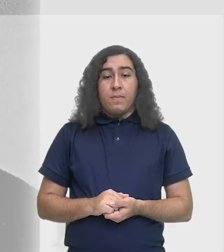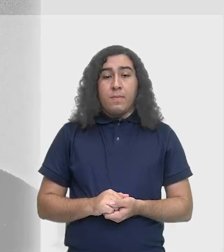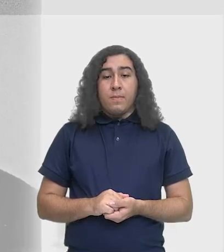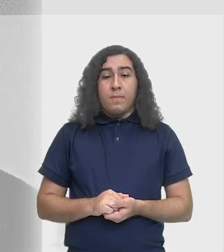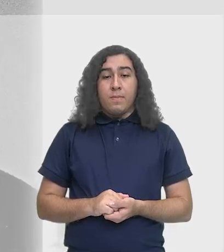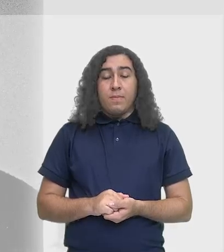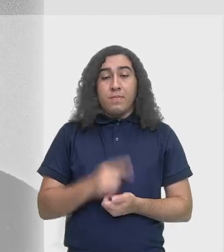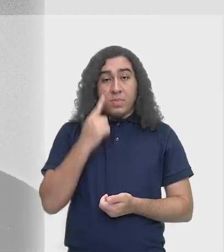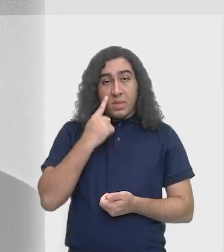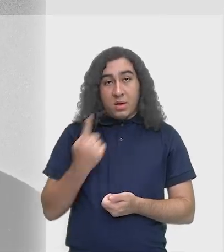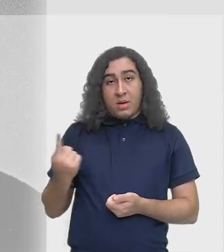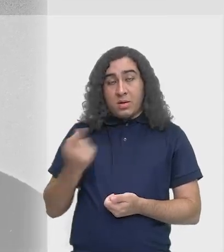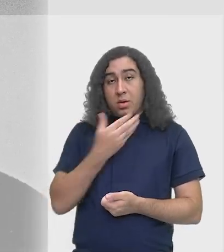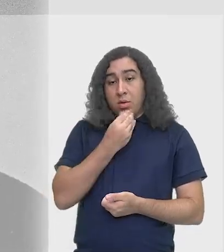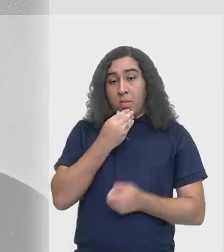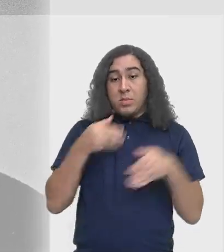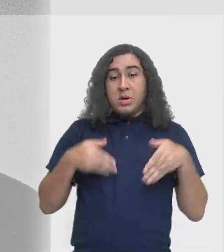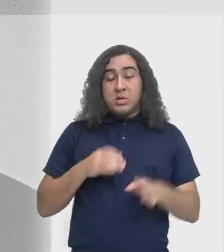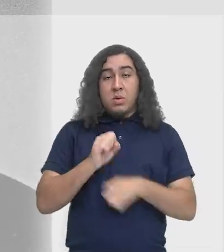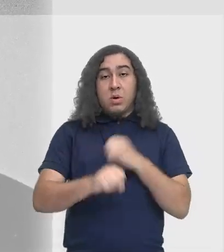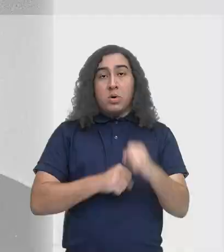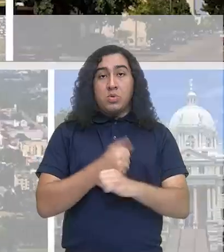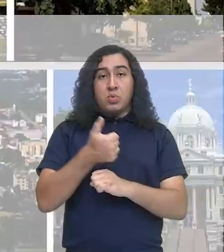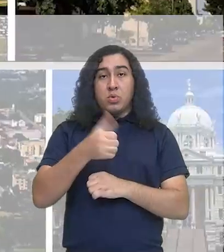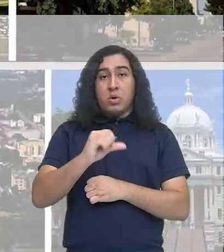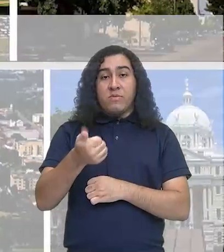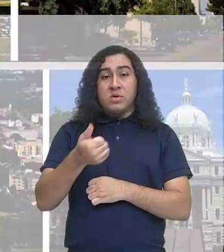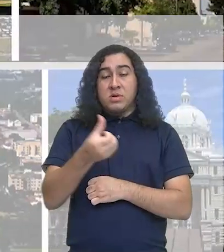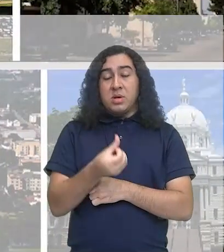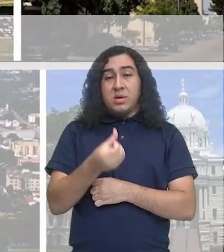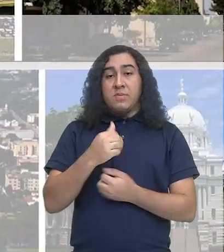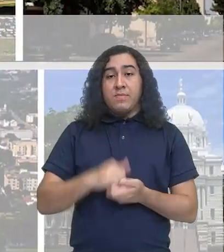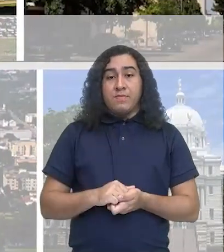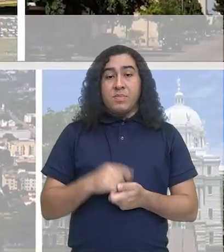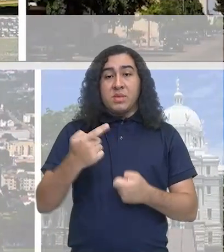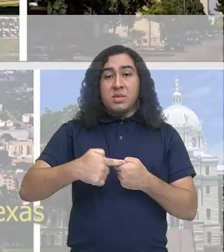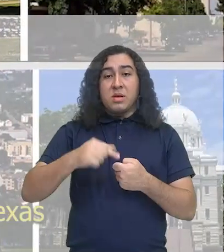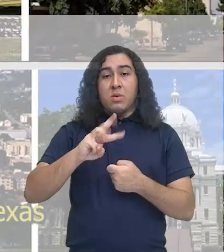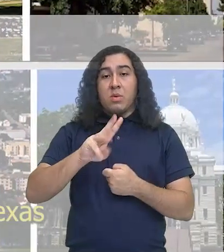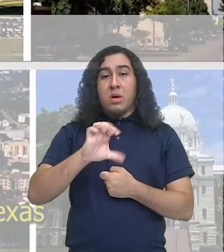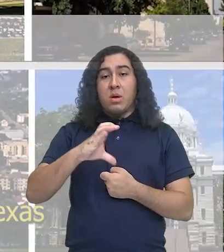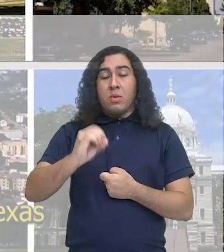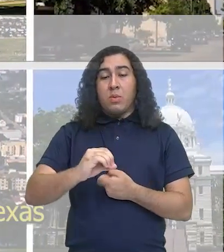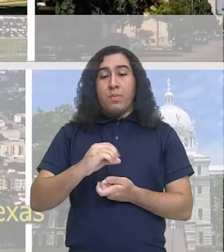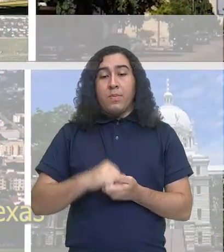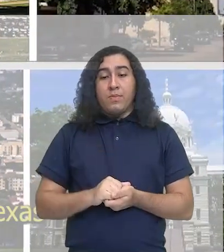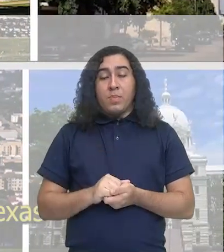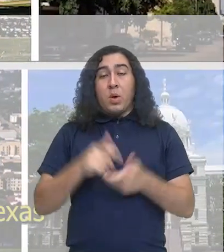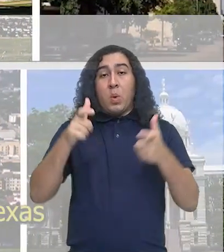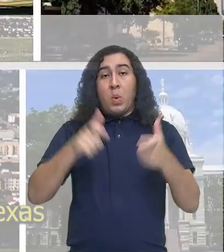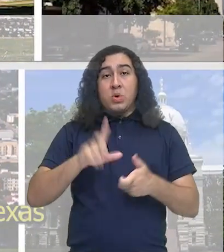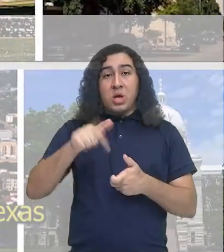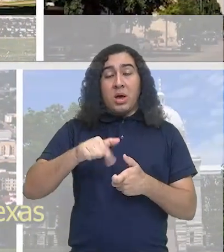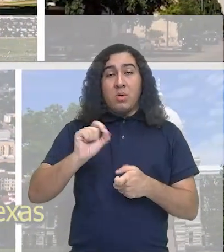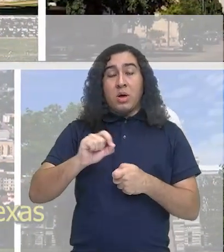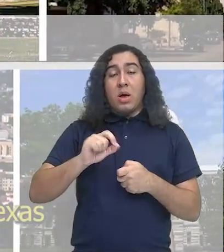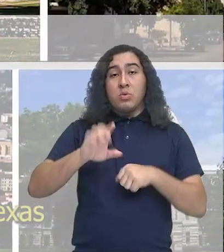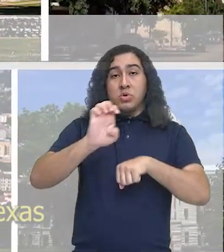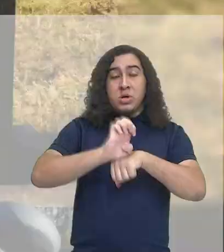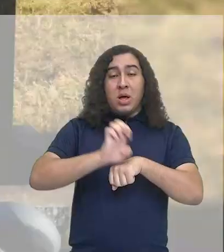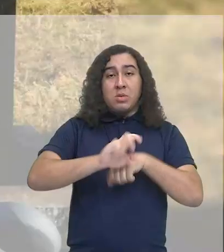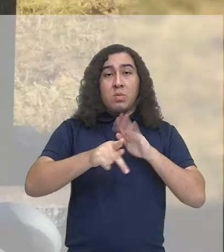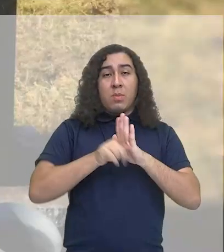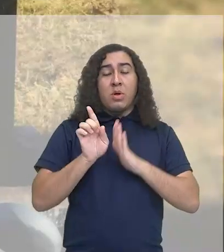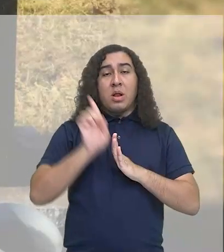Charles Wright Mills nasceu em 1916, na cidade de Waco, cidade localizada no estado norte-americano do